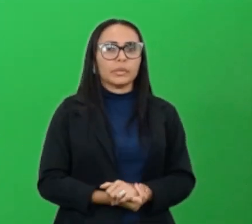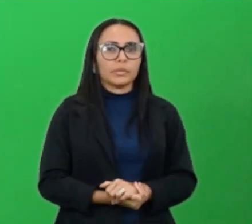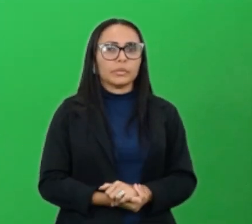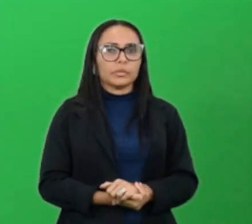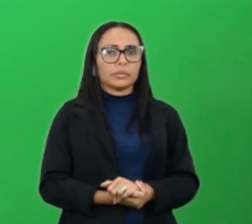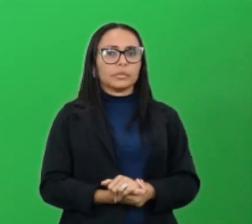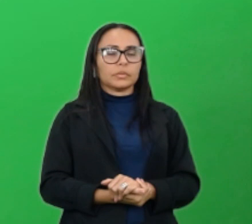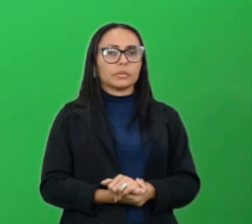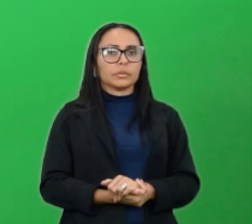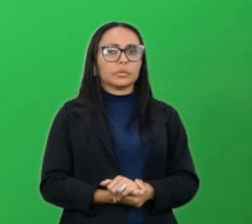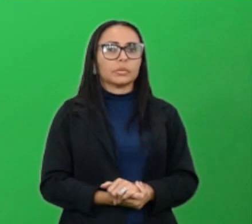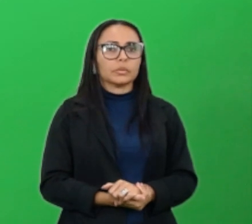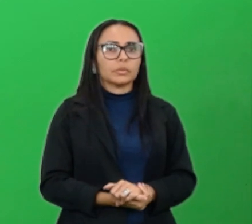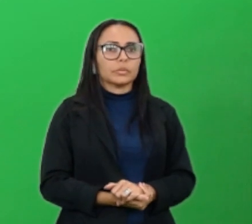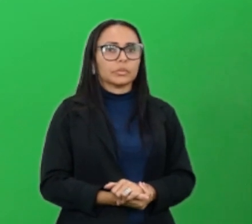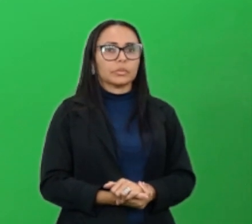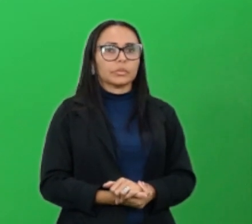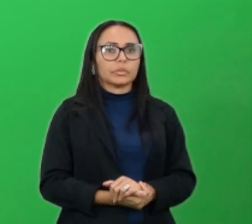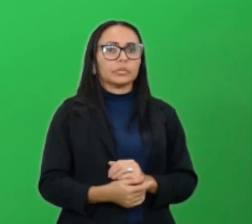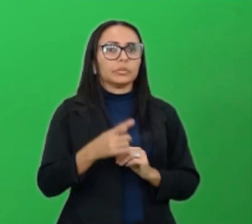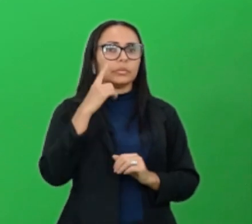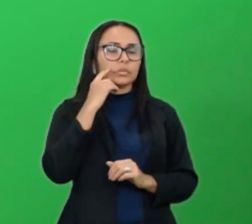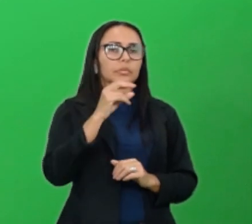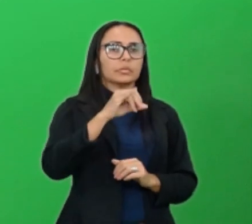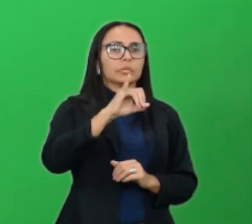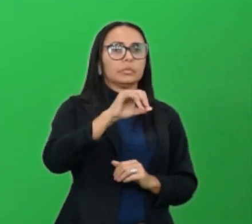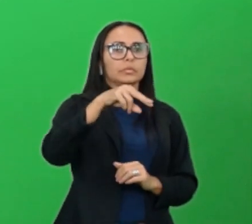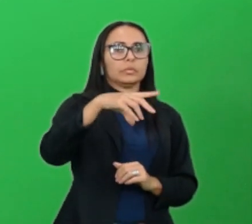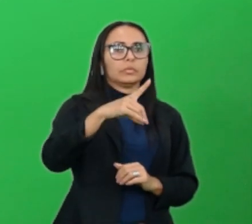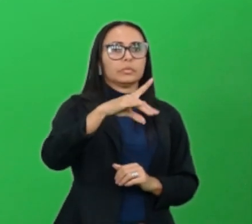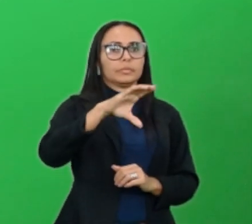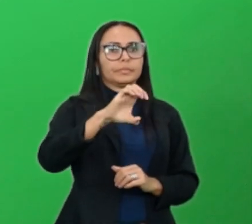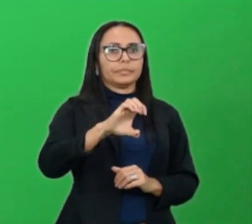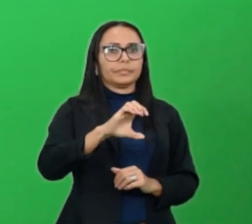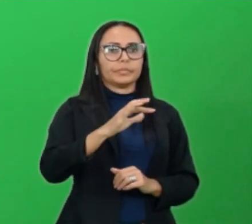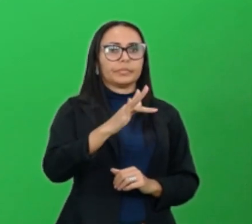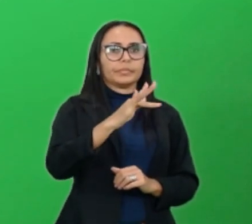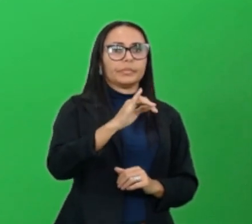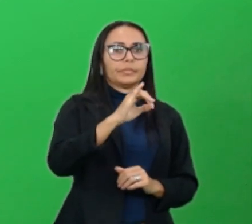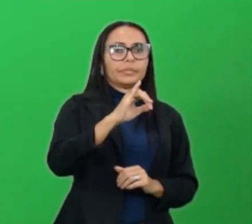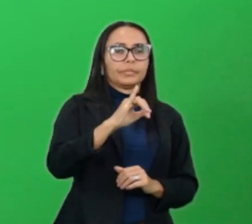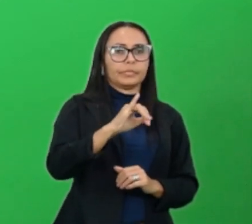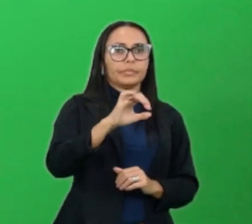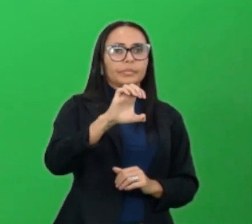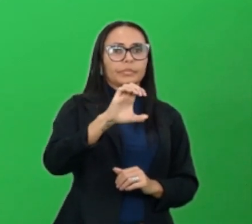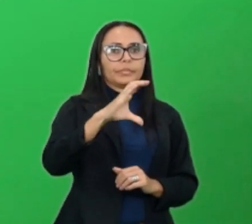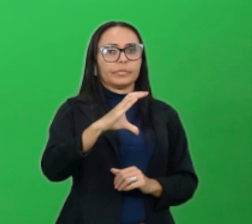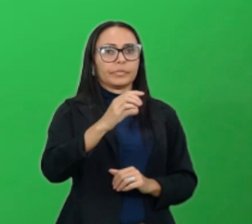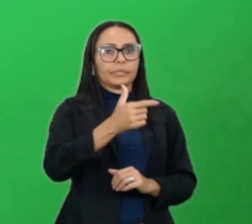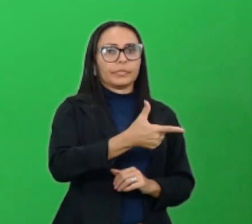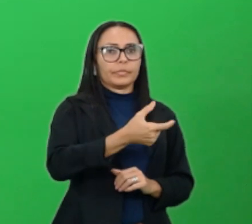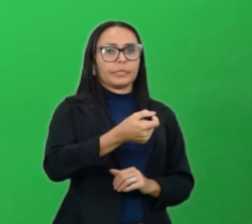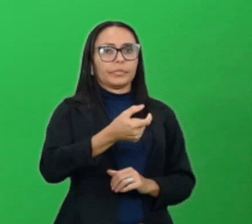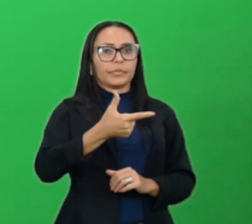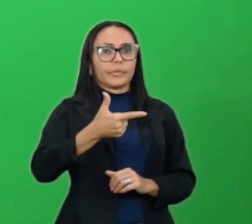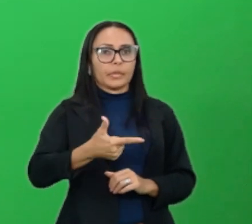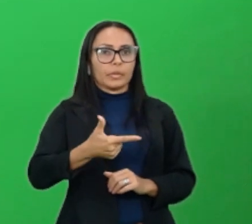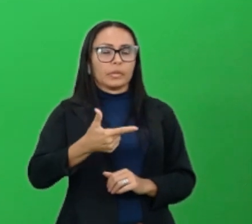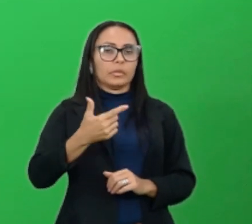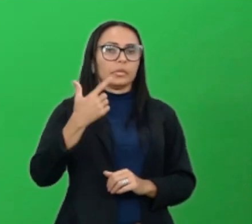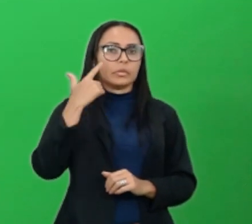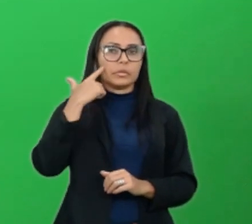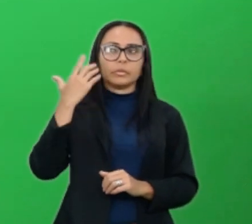o índice FIEC mais recente, que é o do ano de 2022. Então, segundo o índice produzido